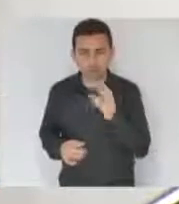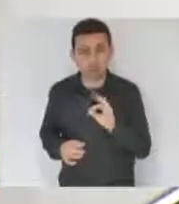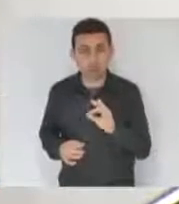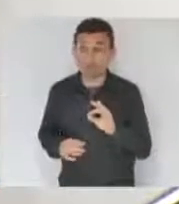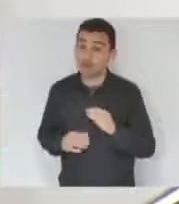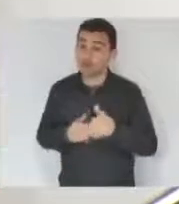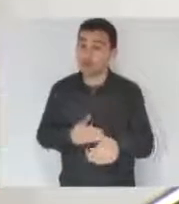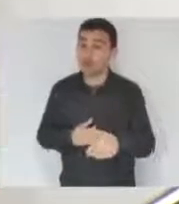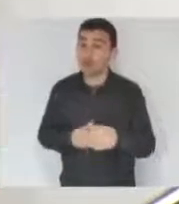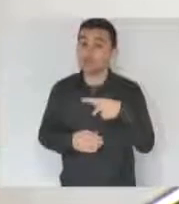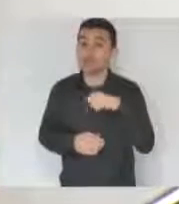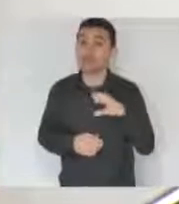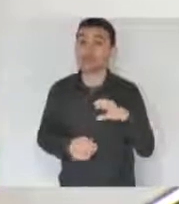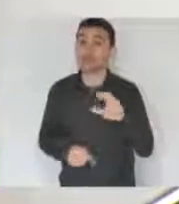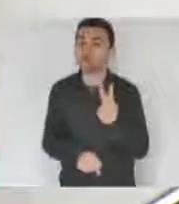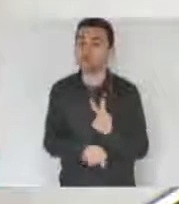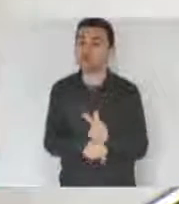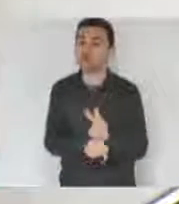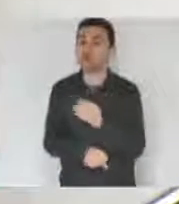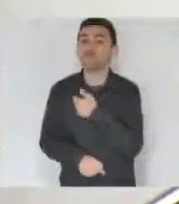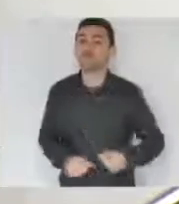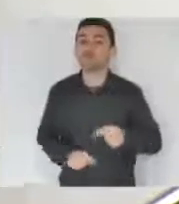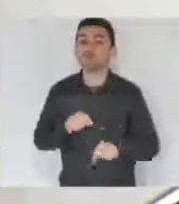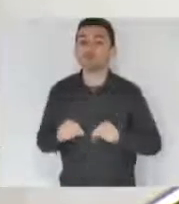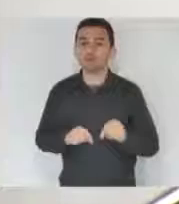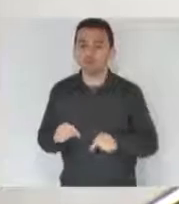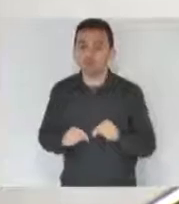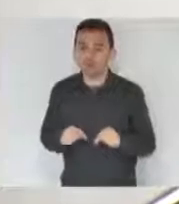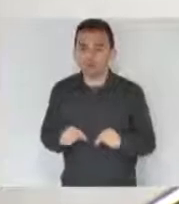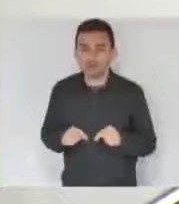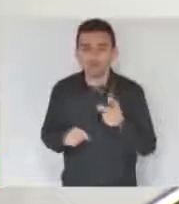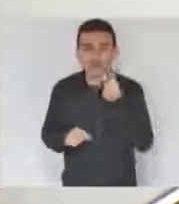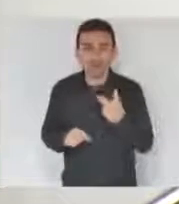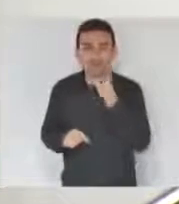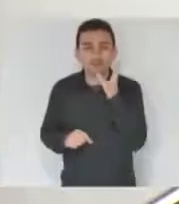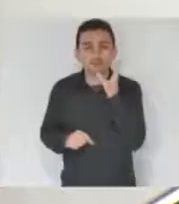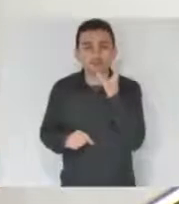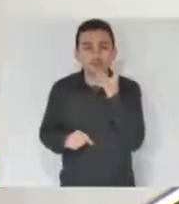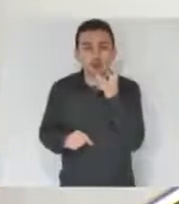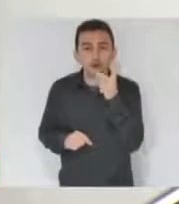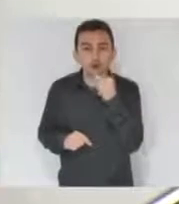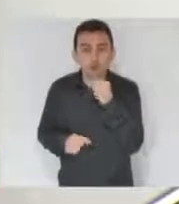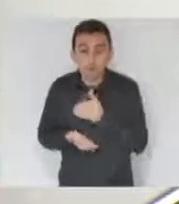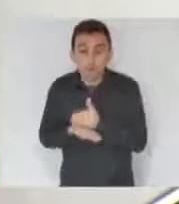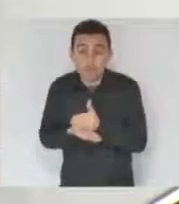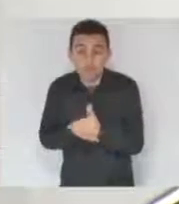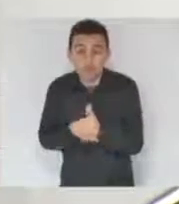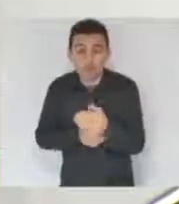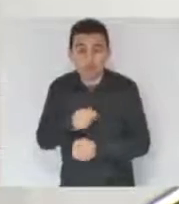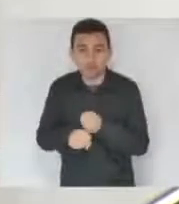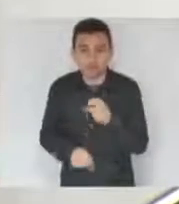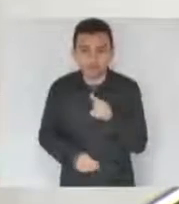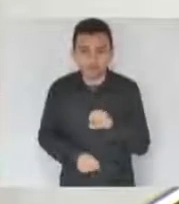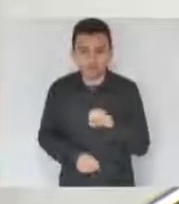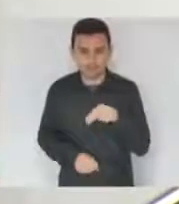pode proteger o governo. Por exemplo, dizem que vai retardar os processos, e no início do ano a dona Zena,